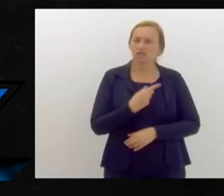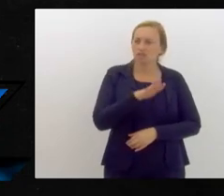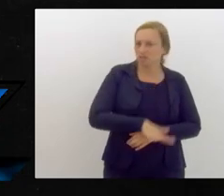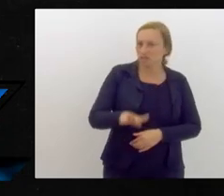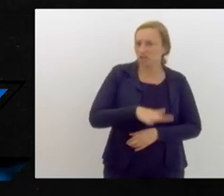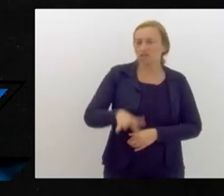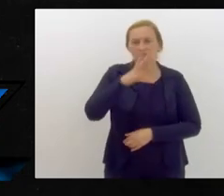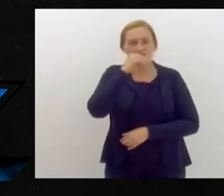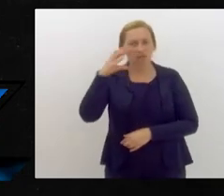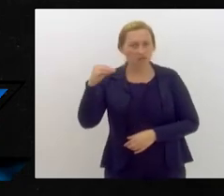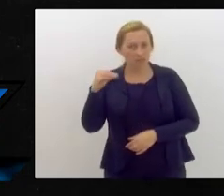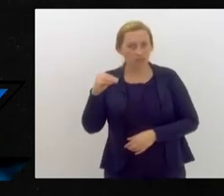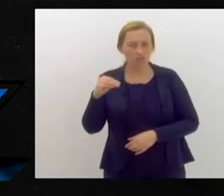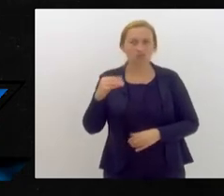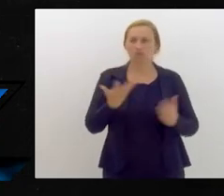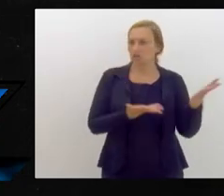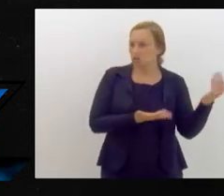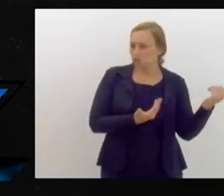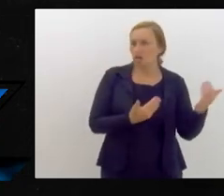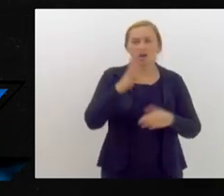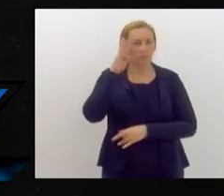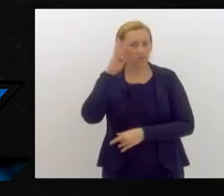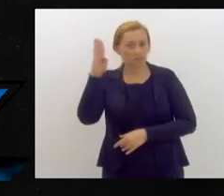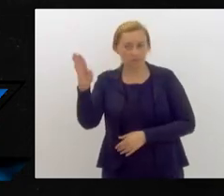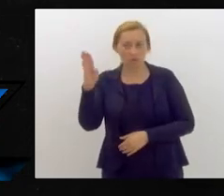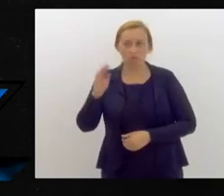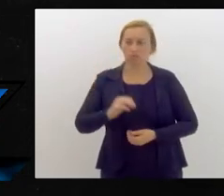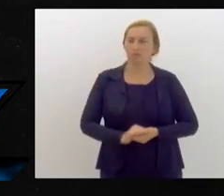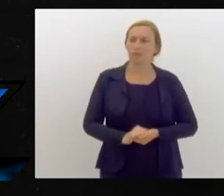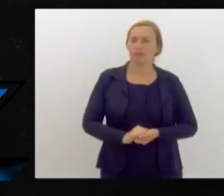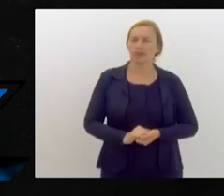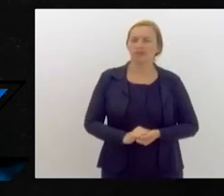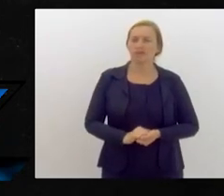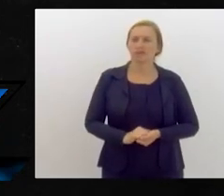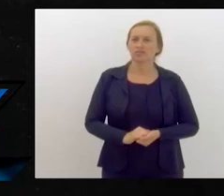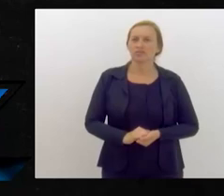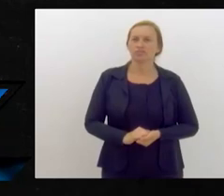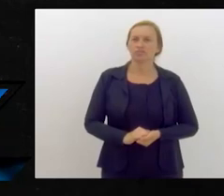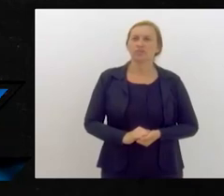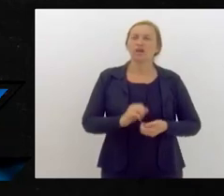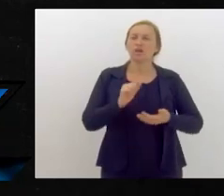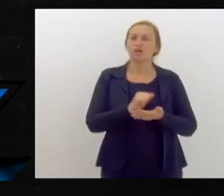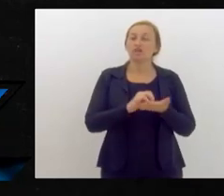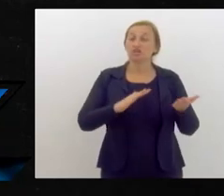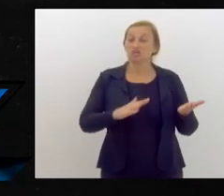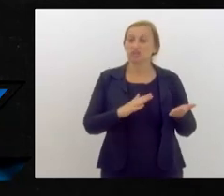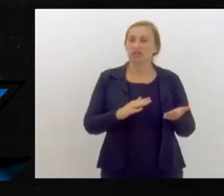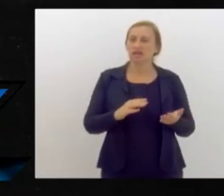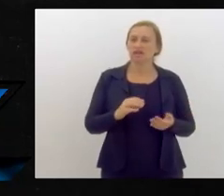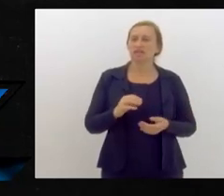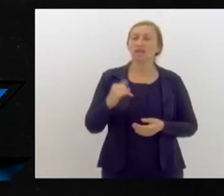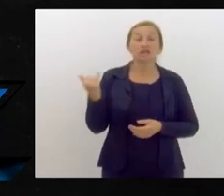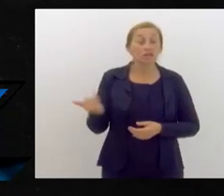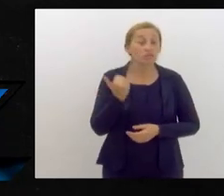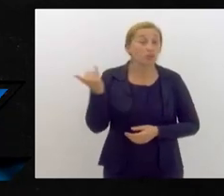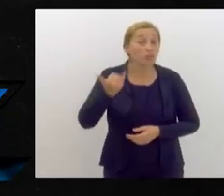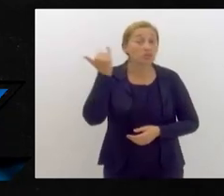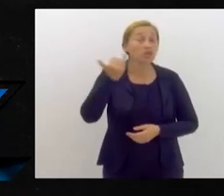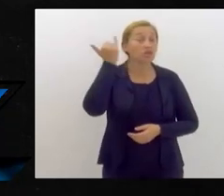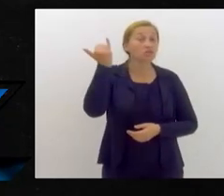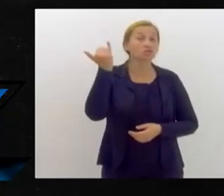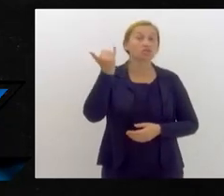crianças adolescentes do nosso Juventude é fundamental é atividade extracurricular muito importante